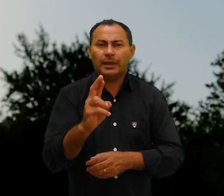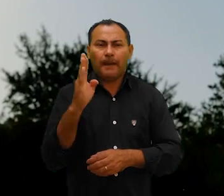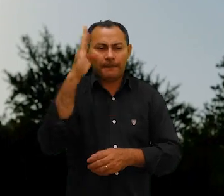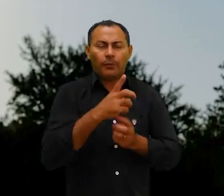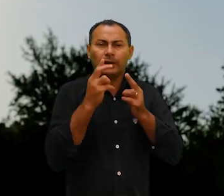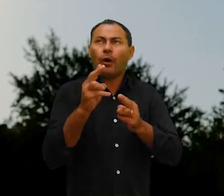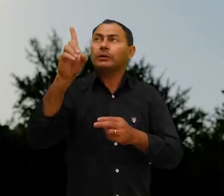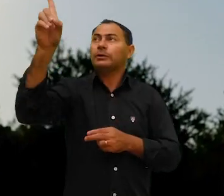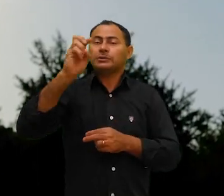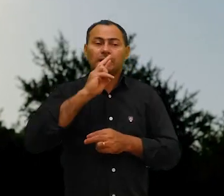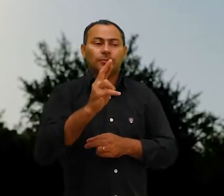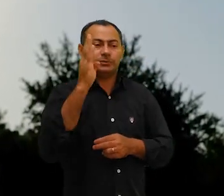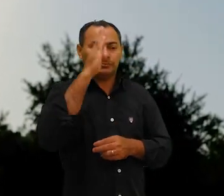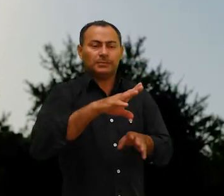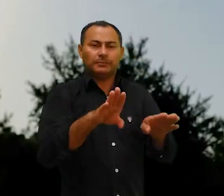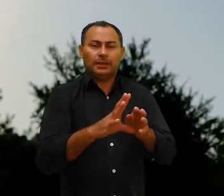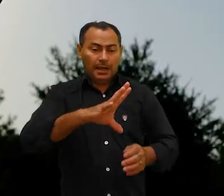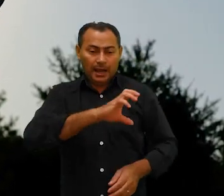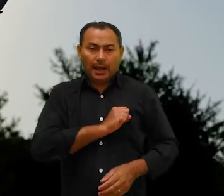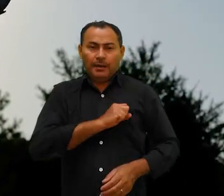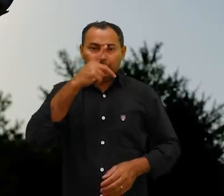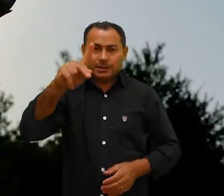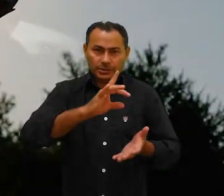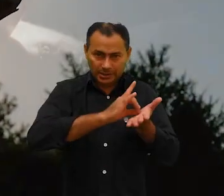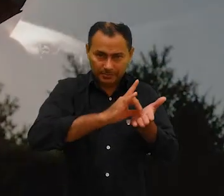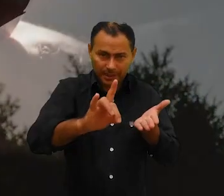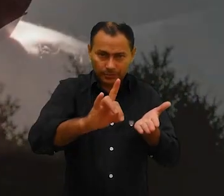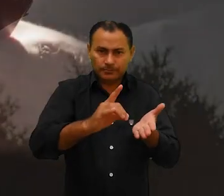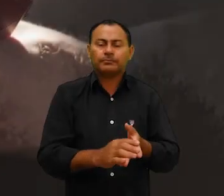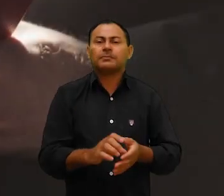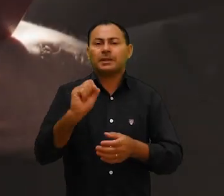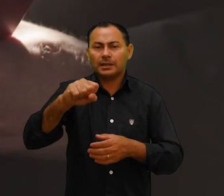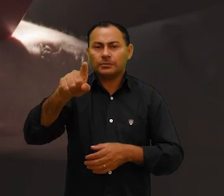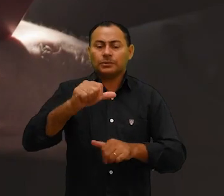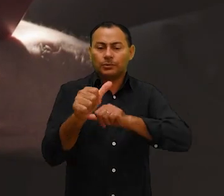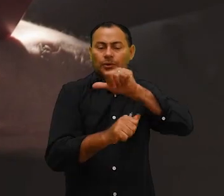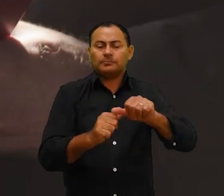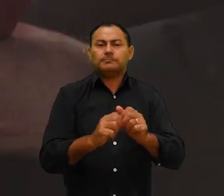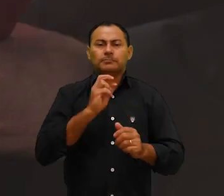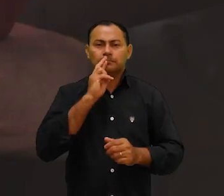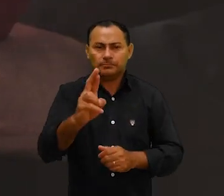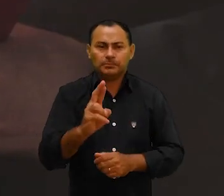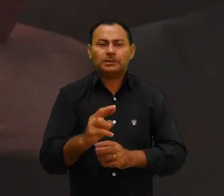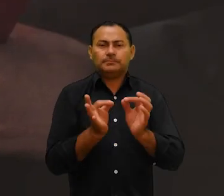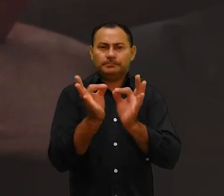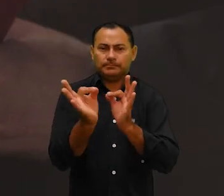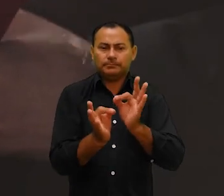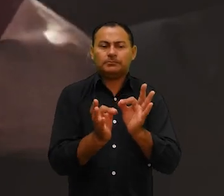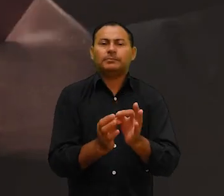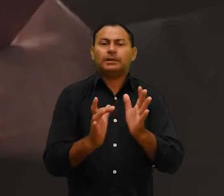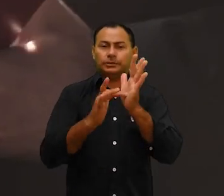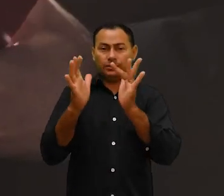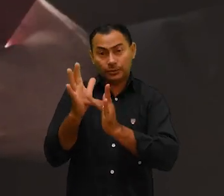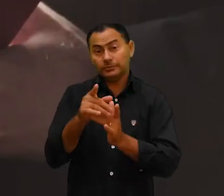do mundo como Ele responde. Amem seus inimigos. É assim que você se torna uma resposta e uma solução